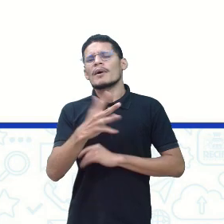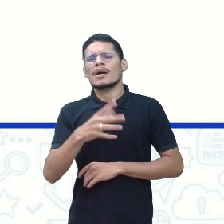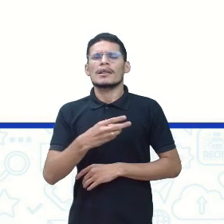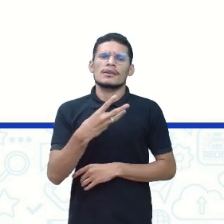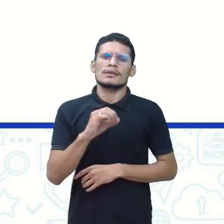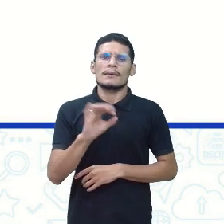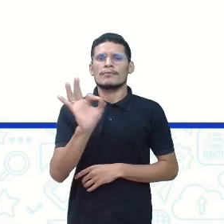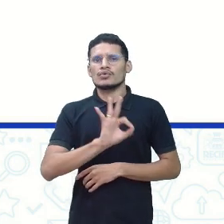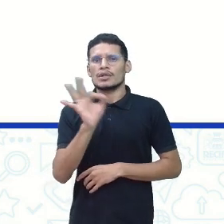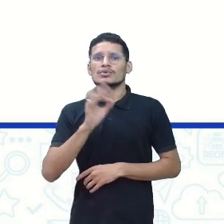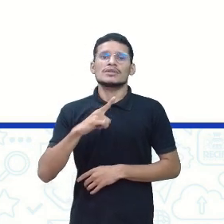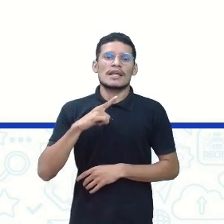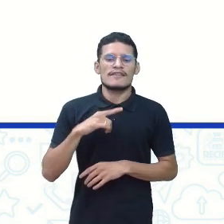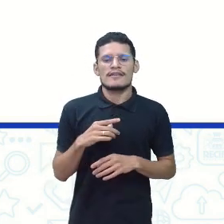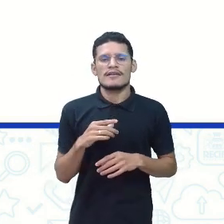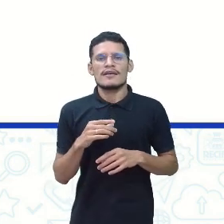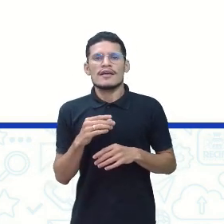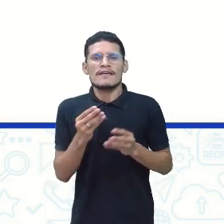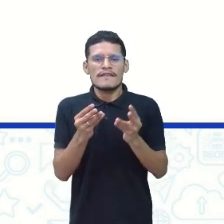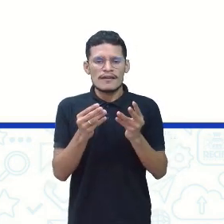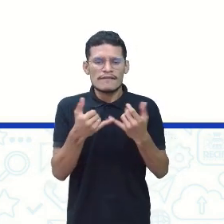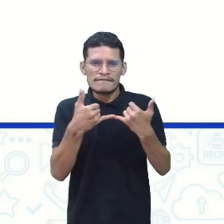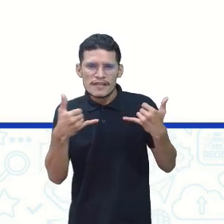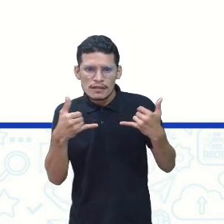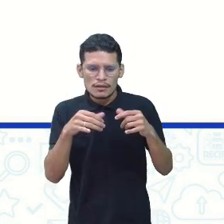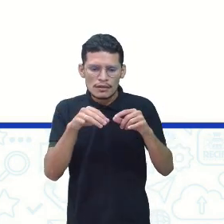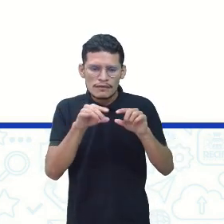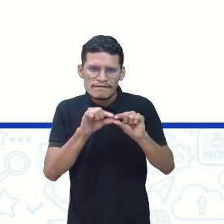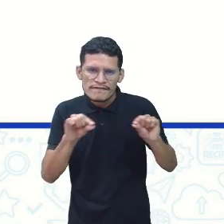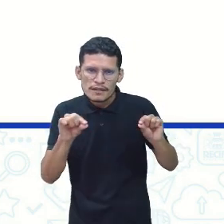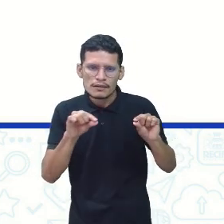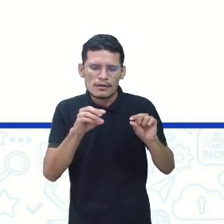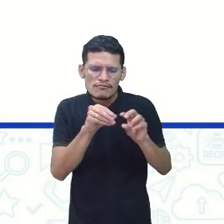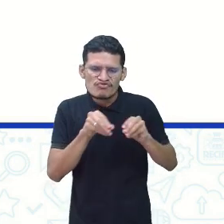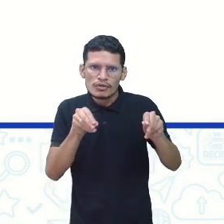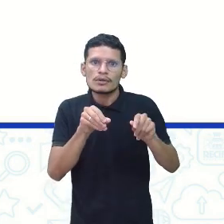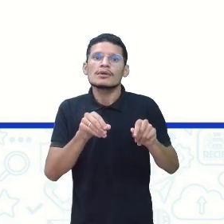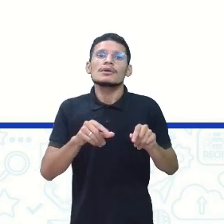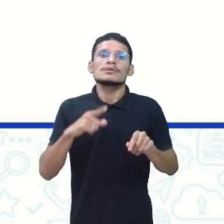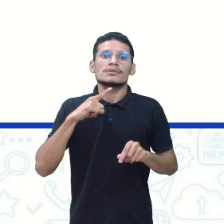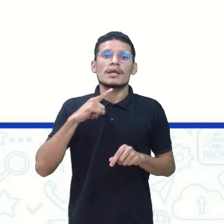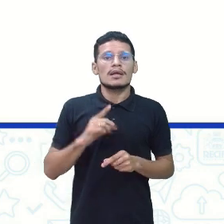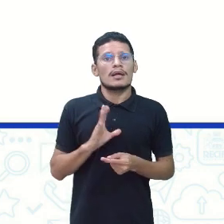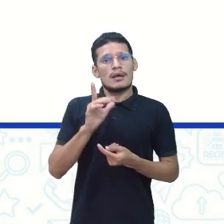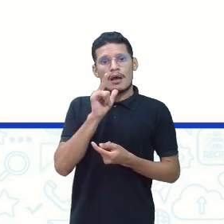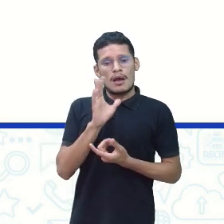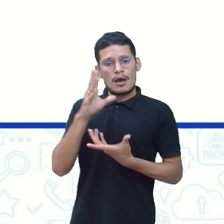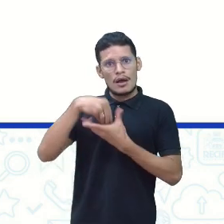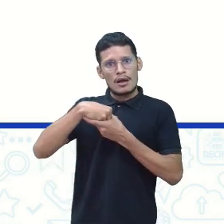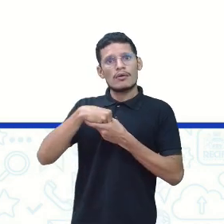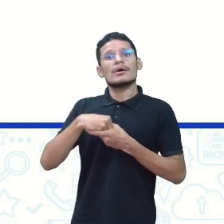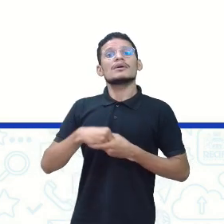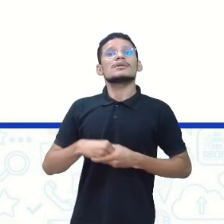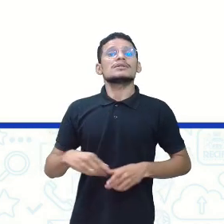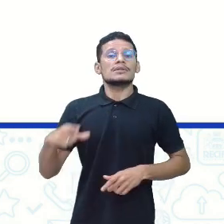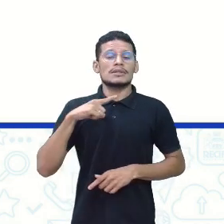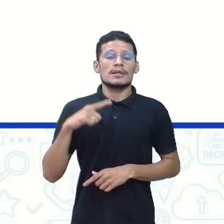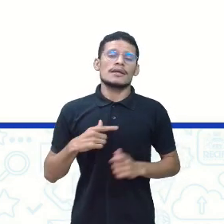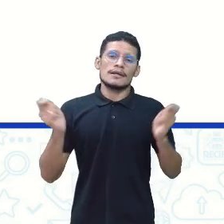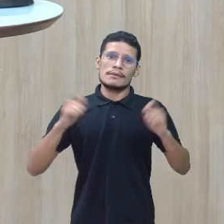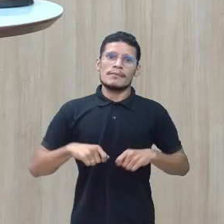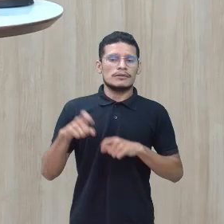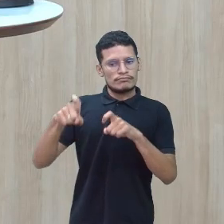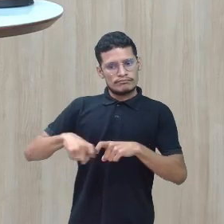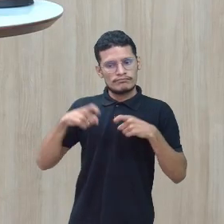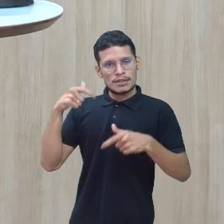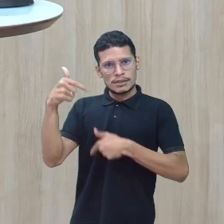tem consistência fina, é impermeável à água, possui uma grande concentração de nutrientes e é propício para a atividade